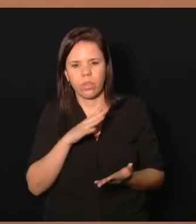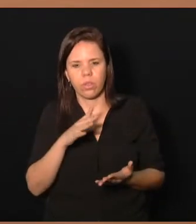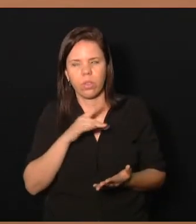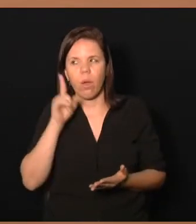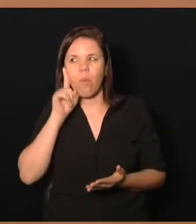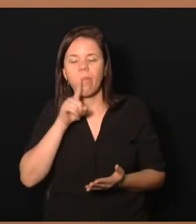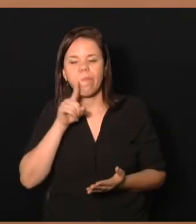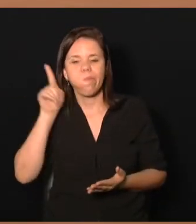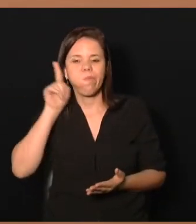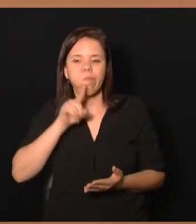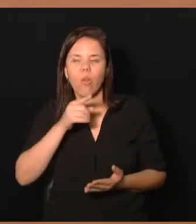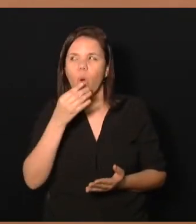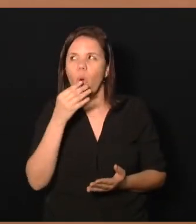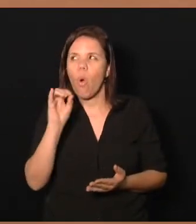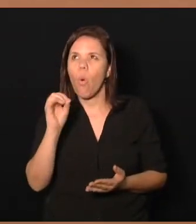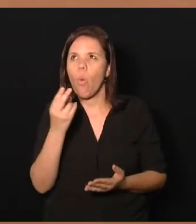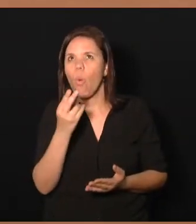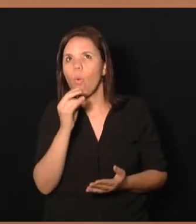americana, ou Indaiatuba,